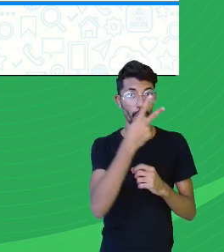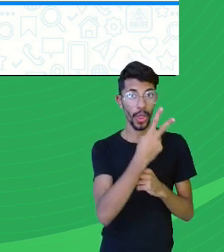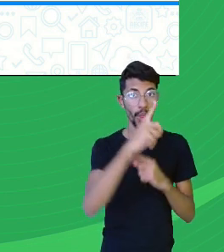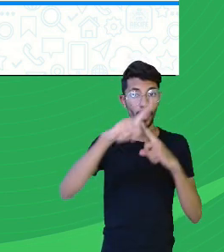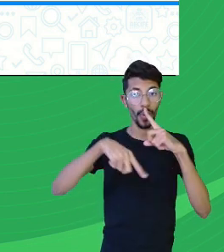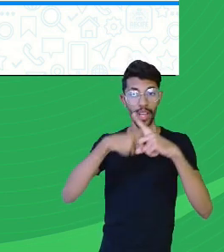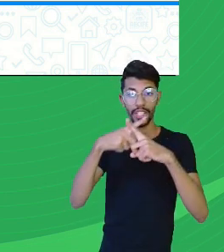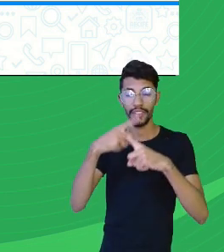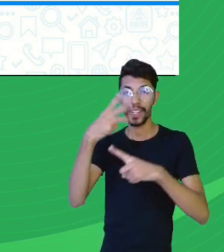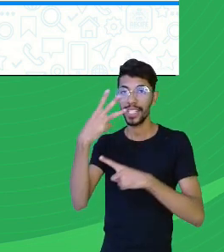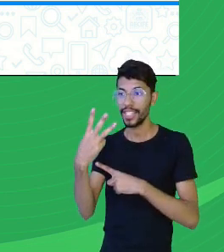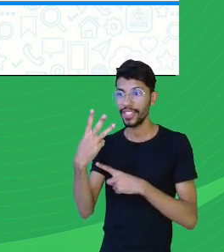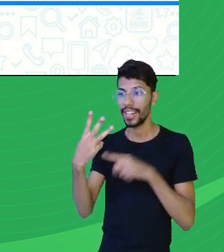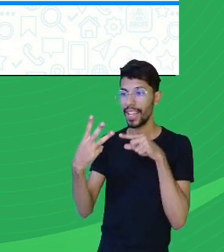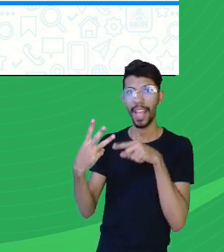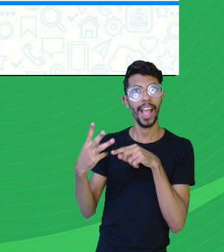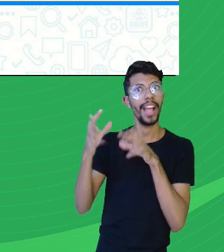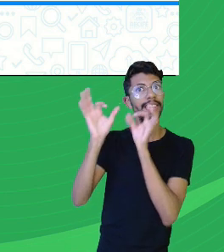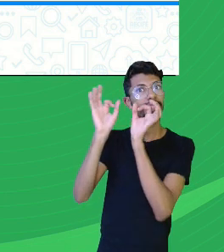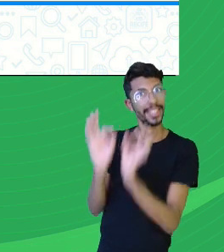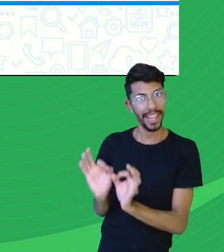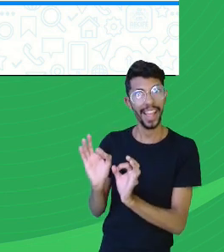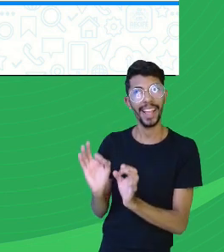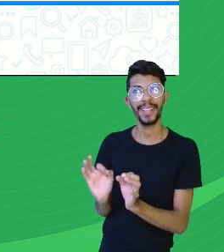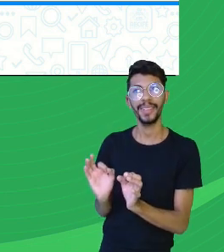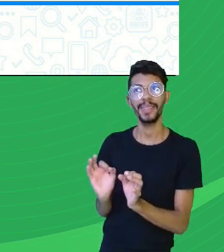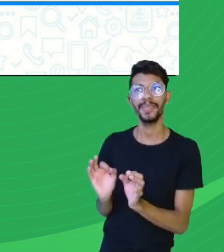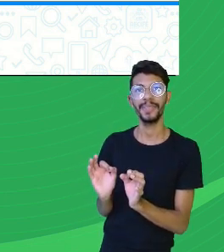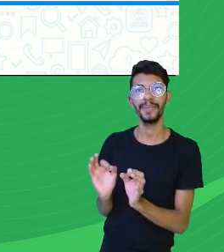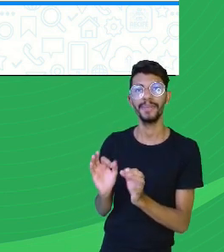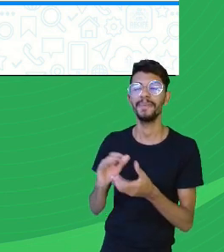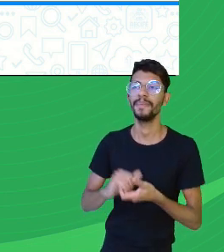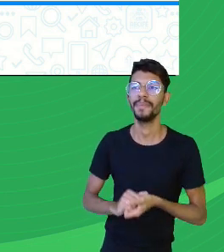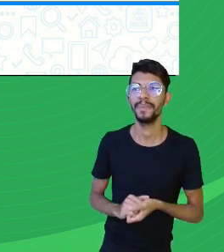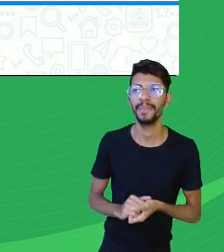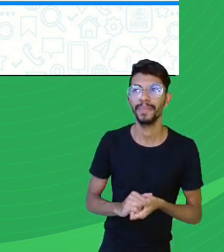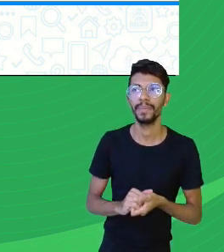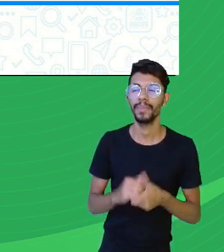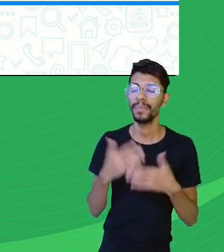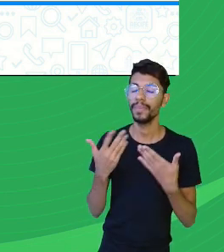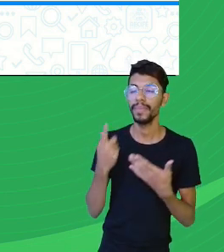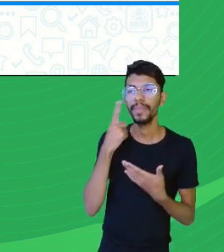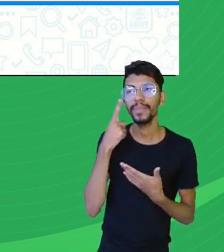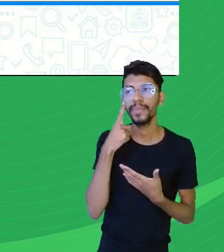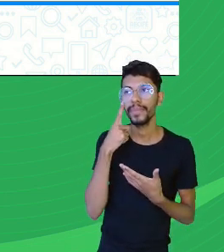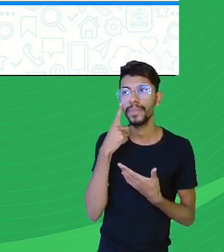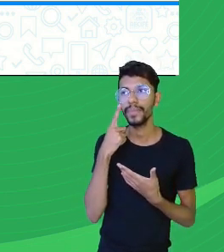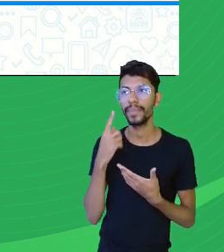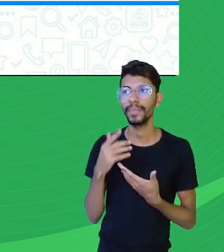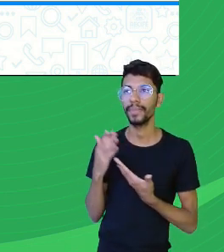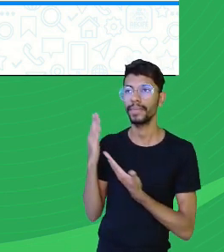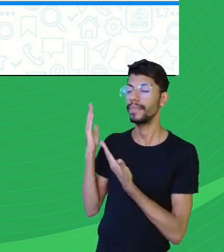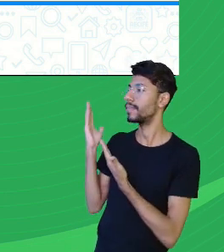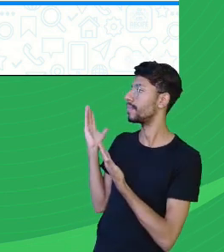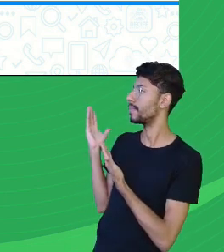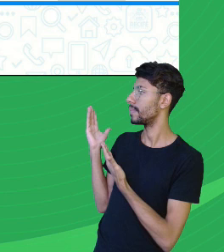é isso? Correto, minha gente? Então, olha só.